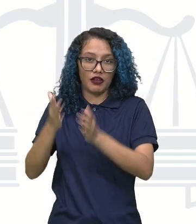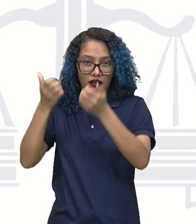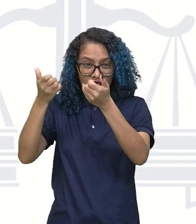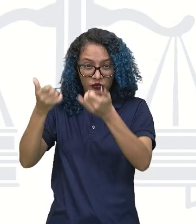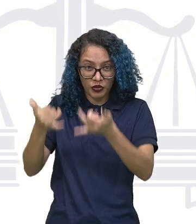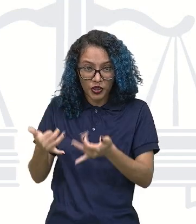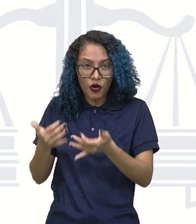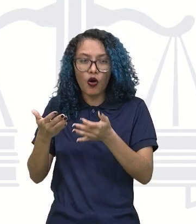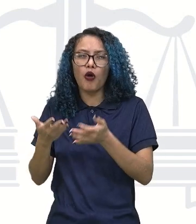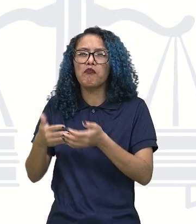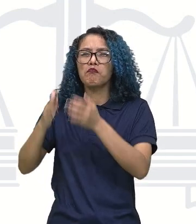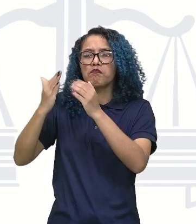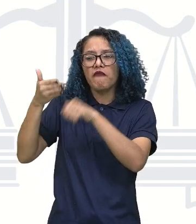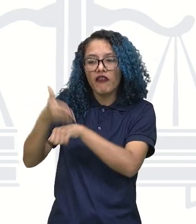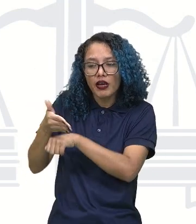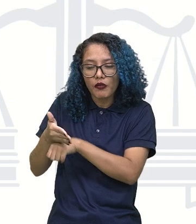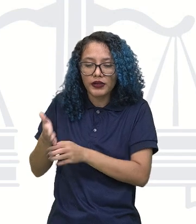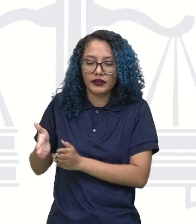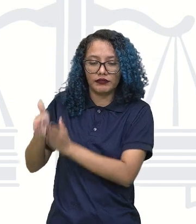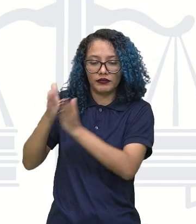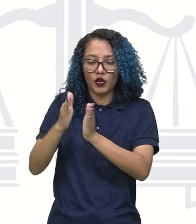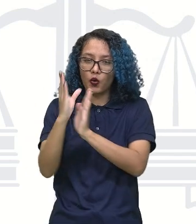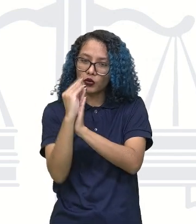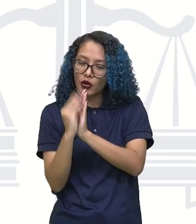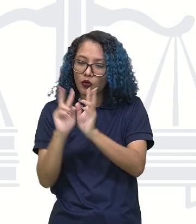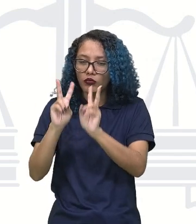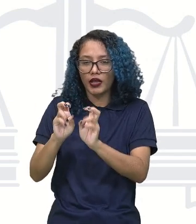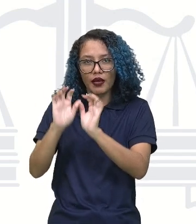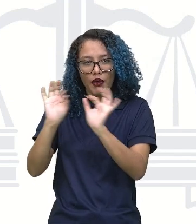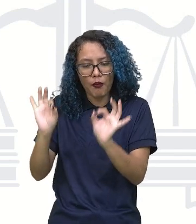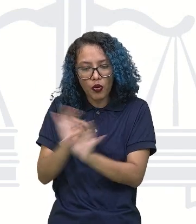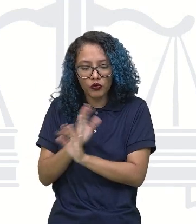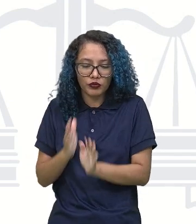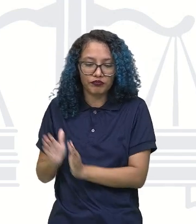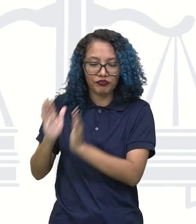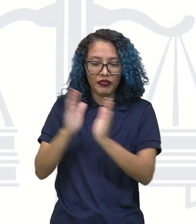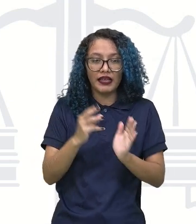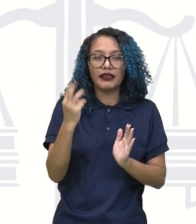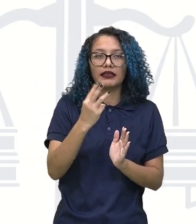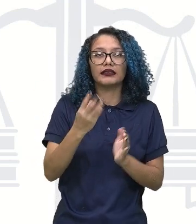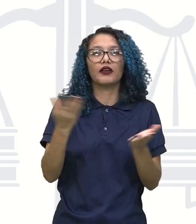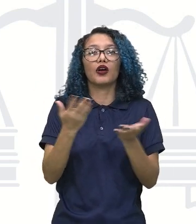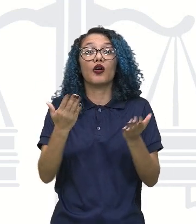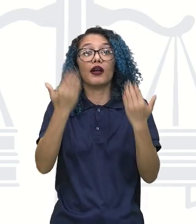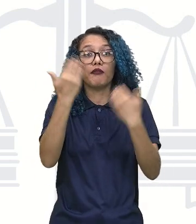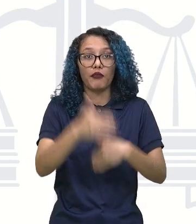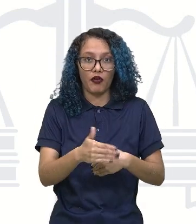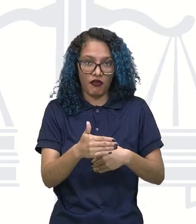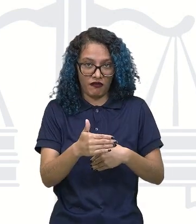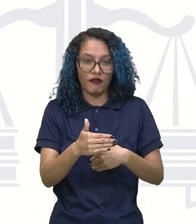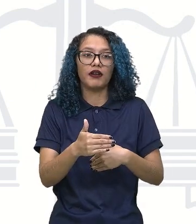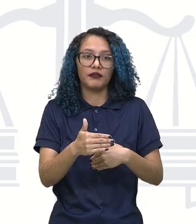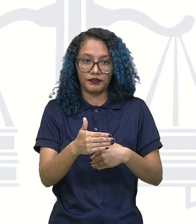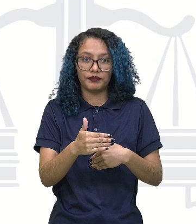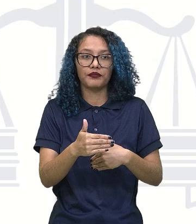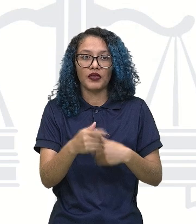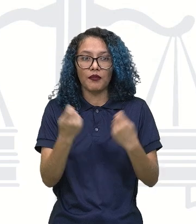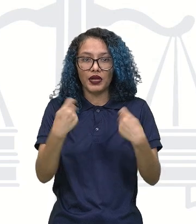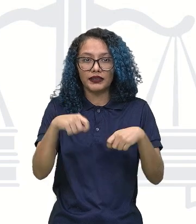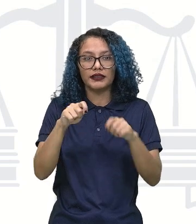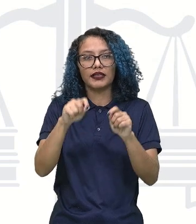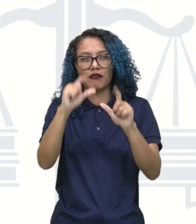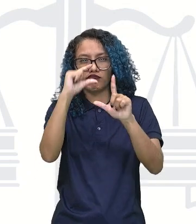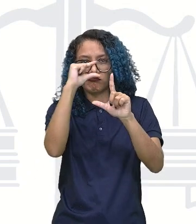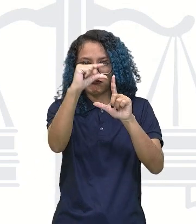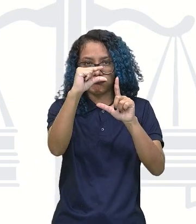e agora nós vamos aqui para o terceiro passo, que é as avaliações. E aí você vai clicar na aba de avaliação